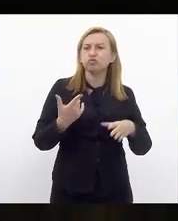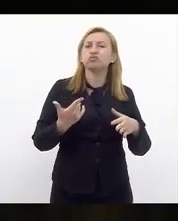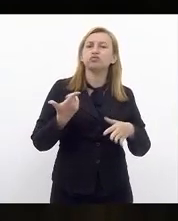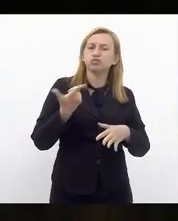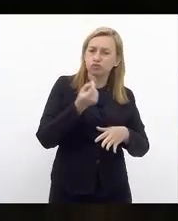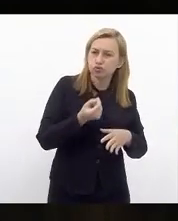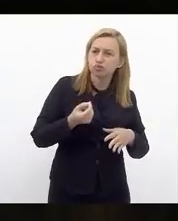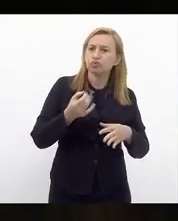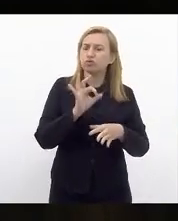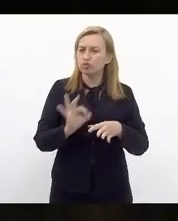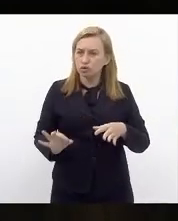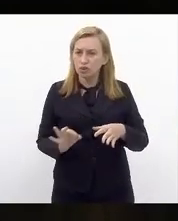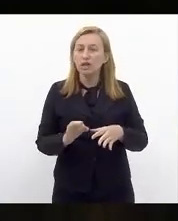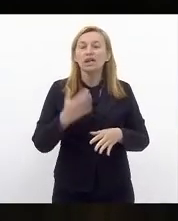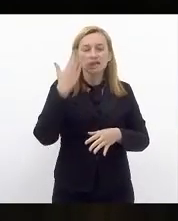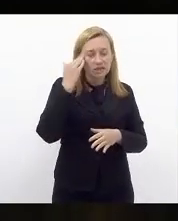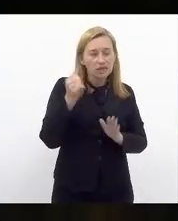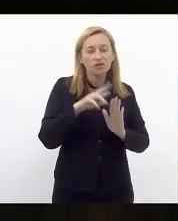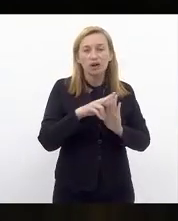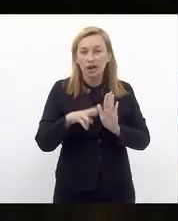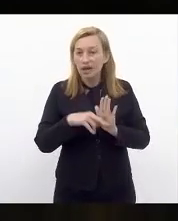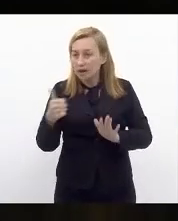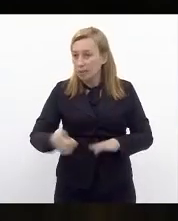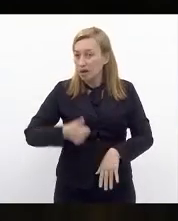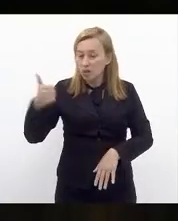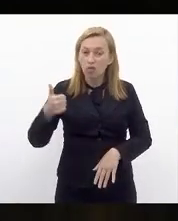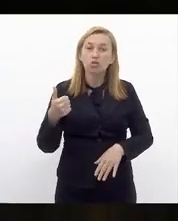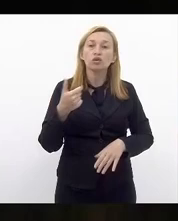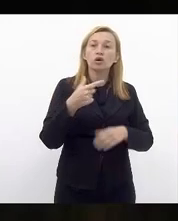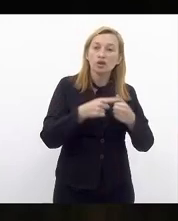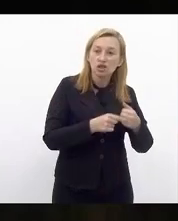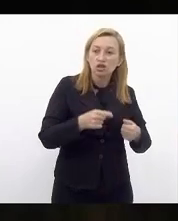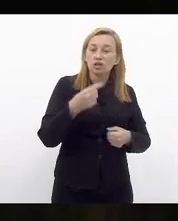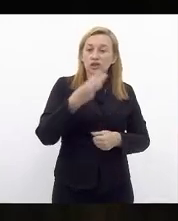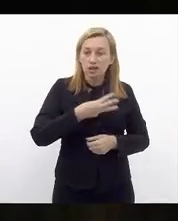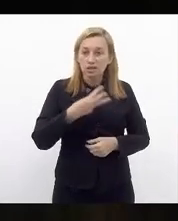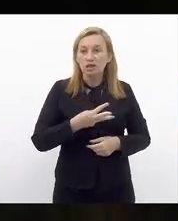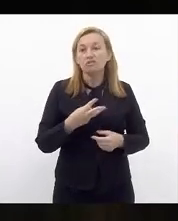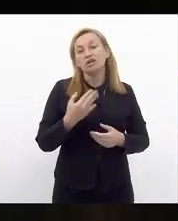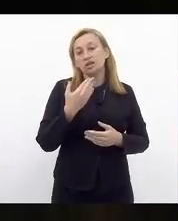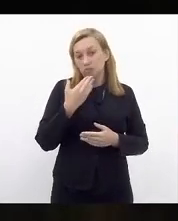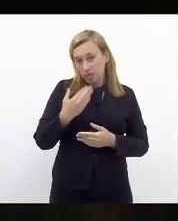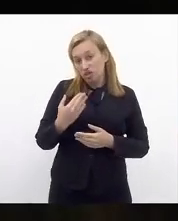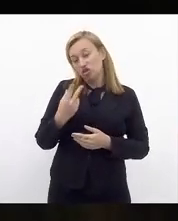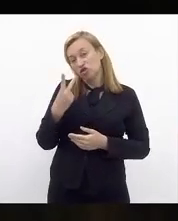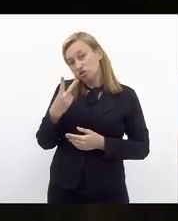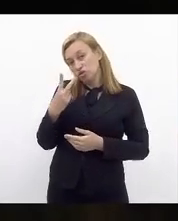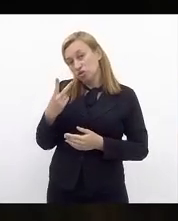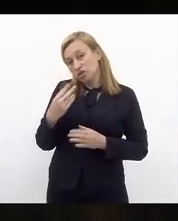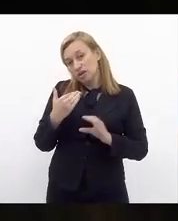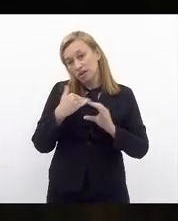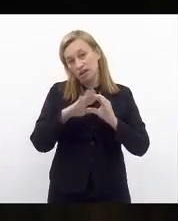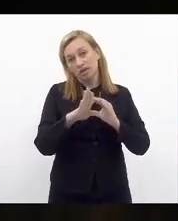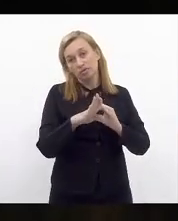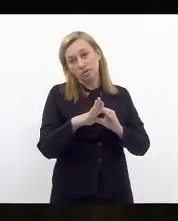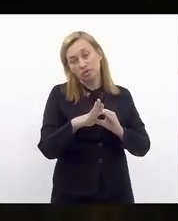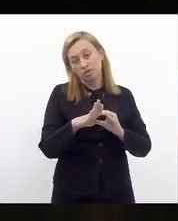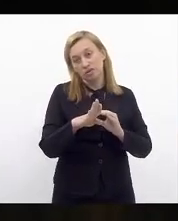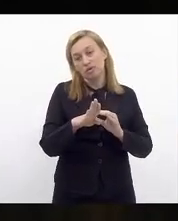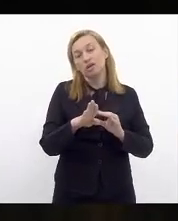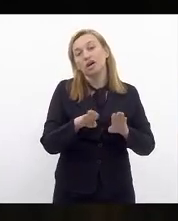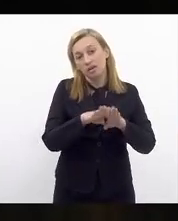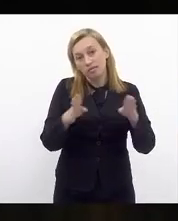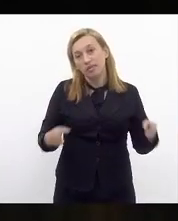Vinte por cento sei que é uma regra melhor do que o Artigo terceiro mais fácil essas duas ponderações em caminho esses